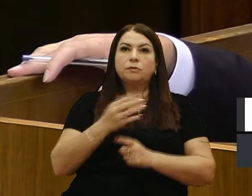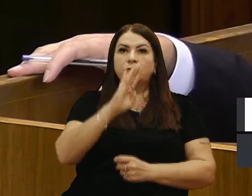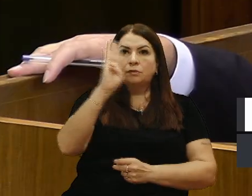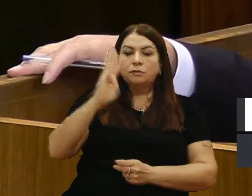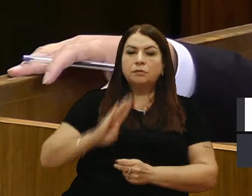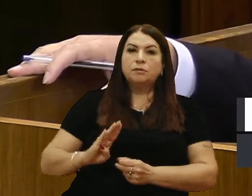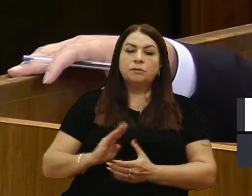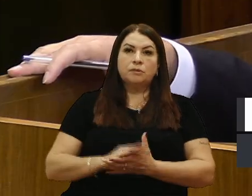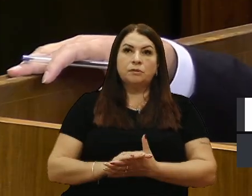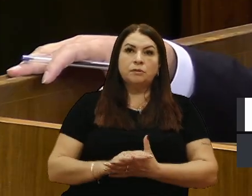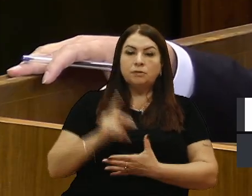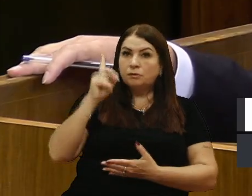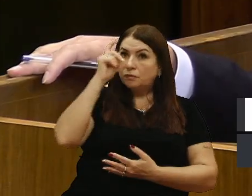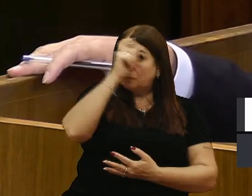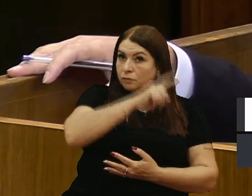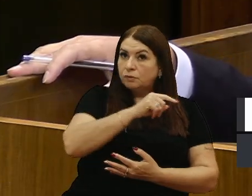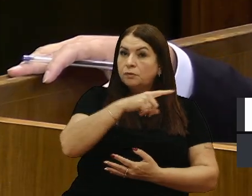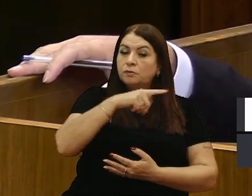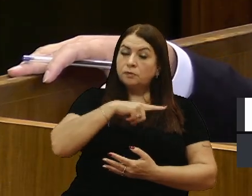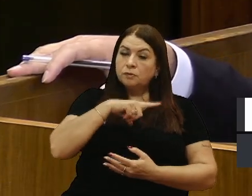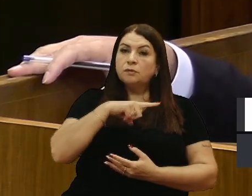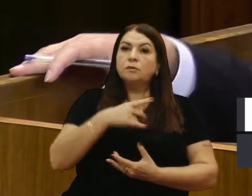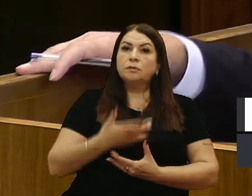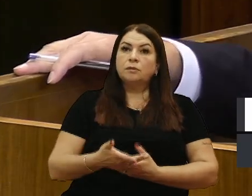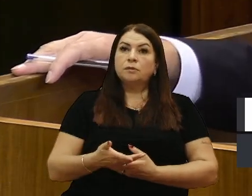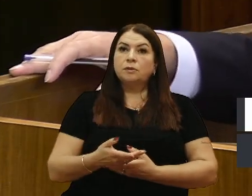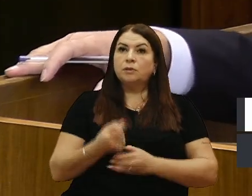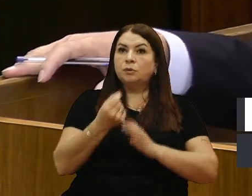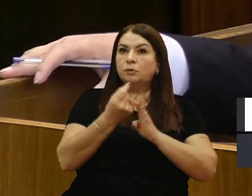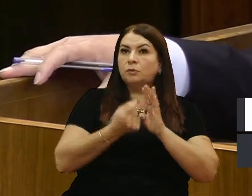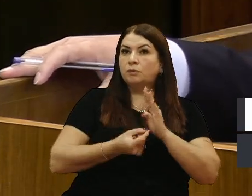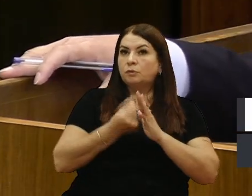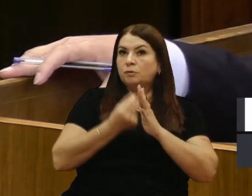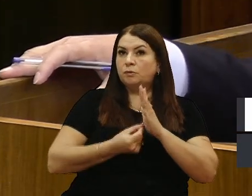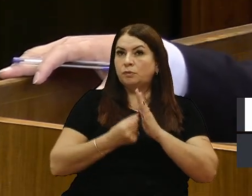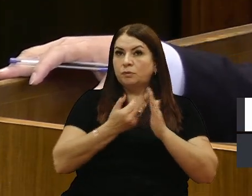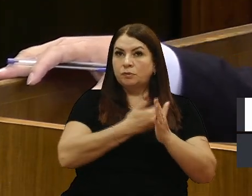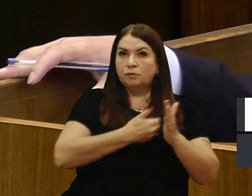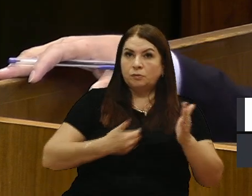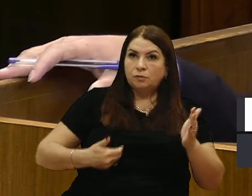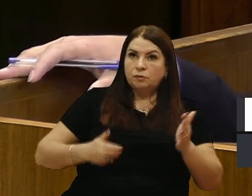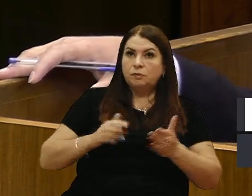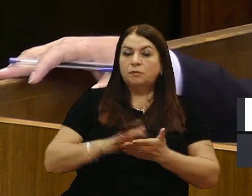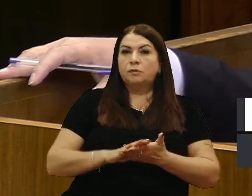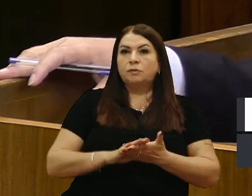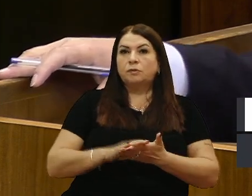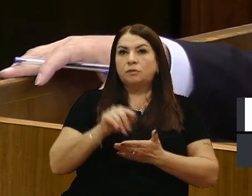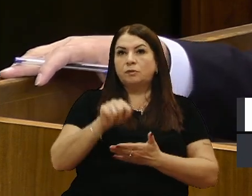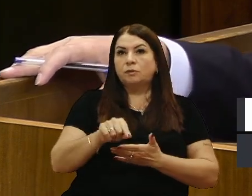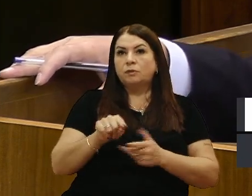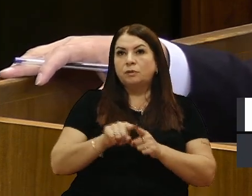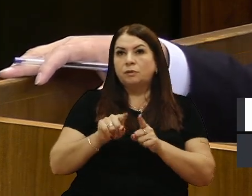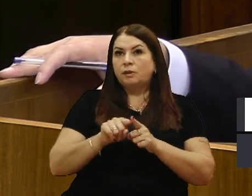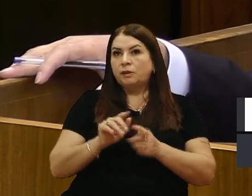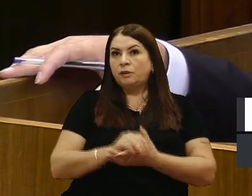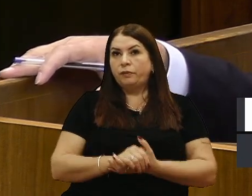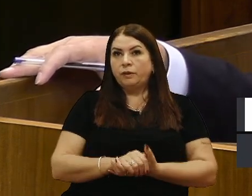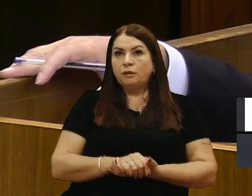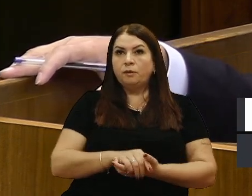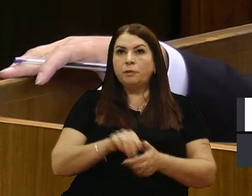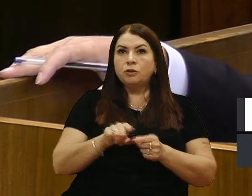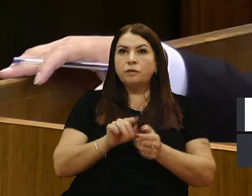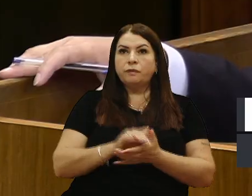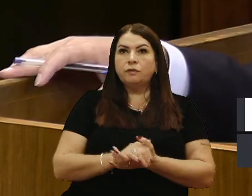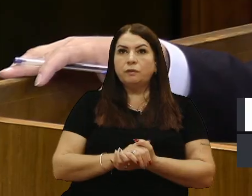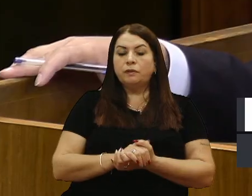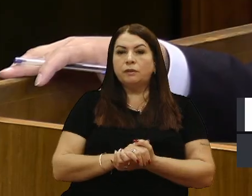Brasil. A dificuldade que tem o orçamento público nesse quesito para que a gente possa